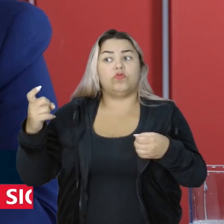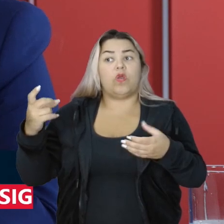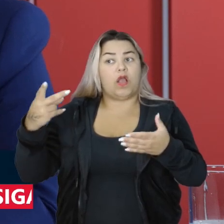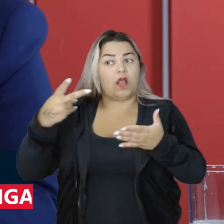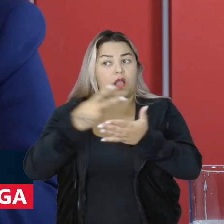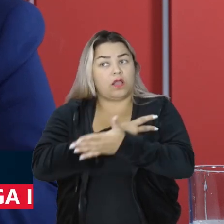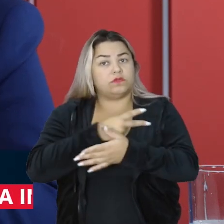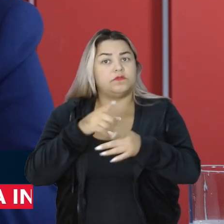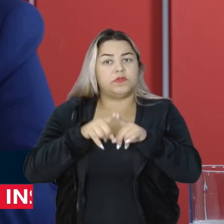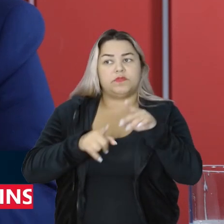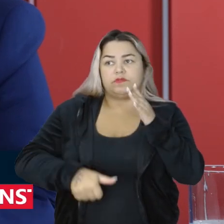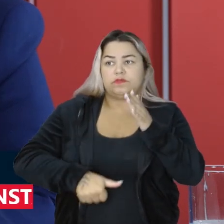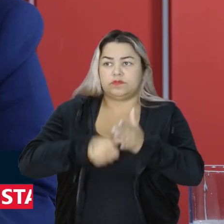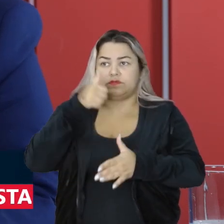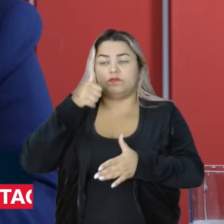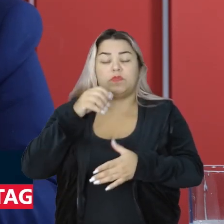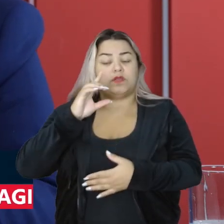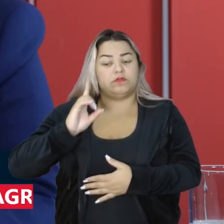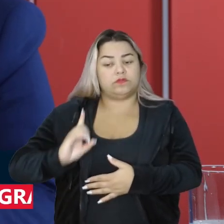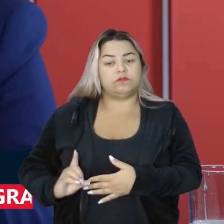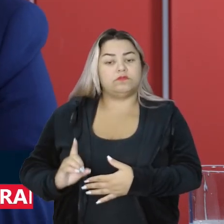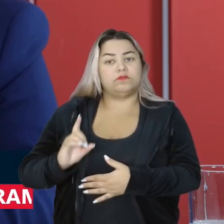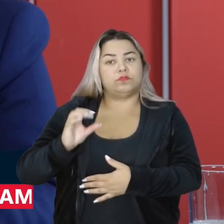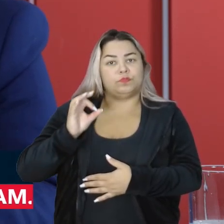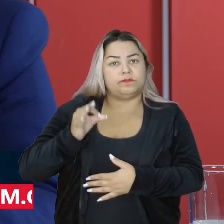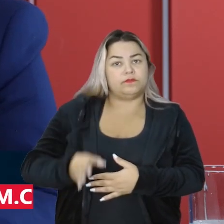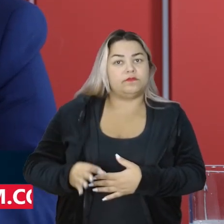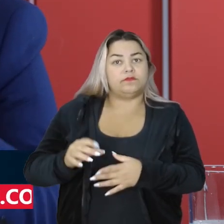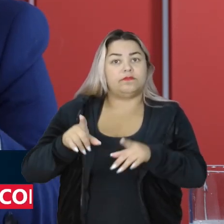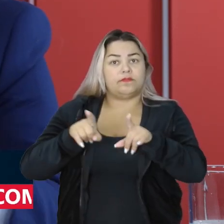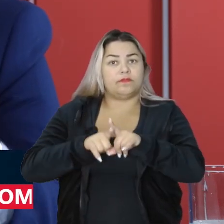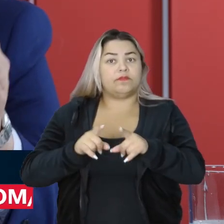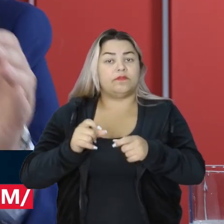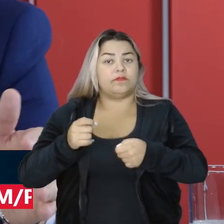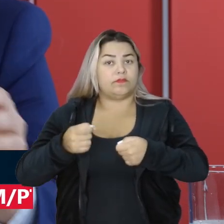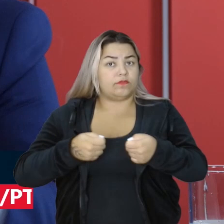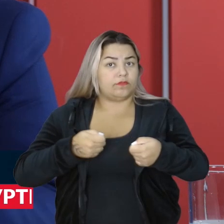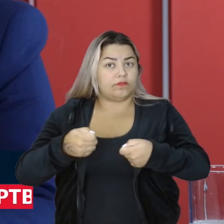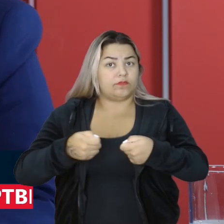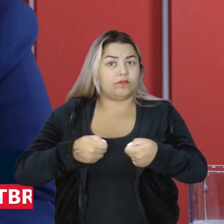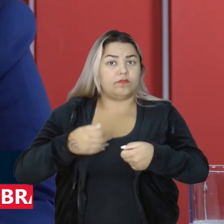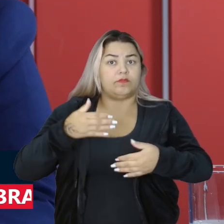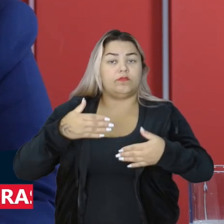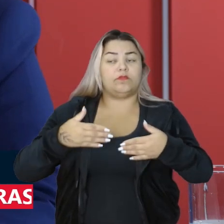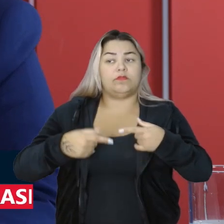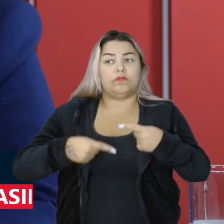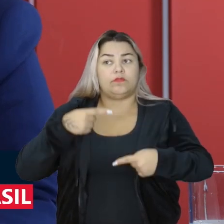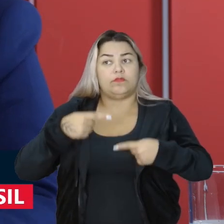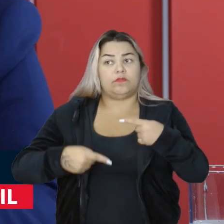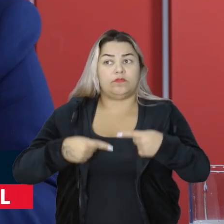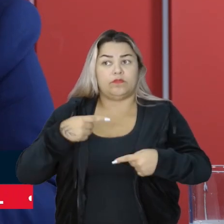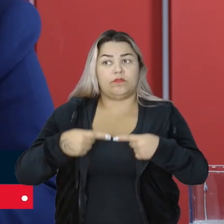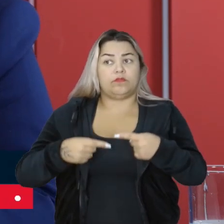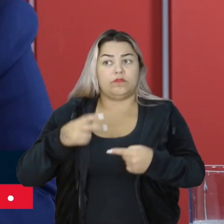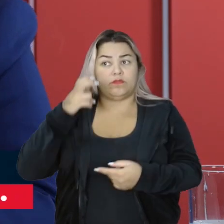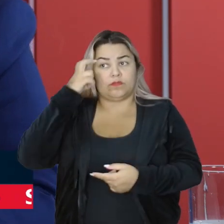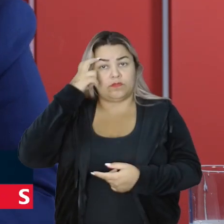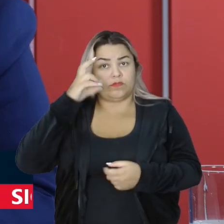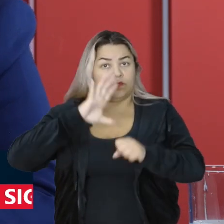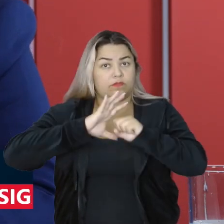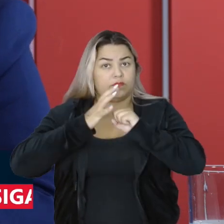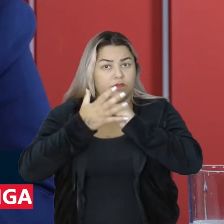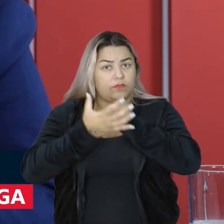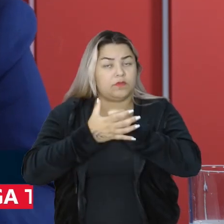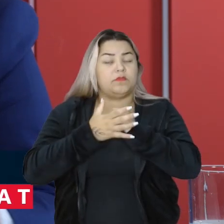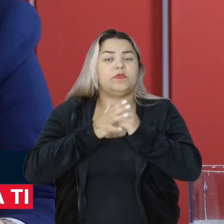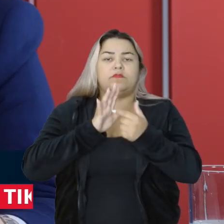voltou pela primeira vez com uma diretoria específica para tratar das políticas dos trabalhadores e trabalhadoras da cultura. A pandemia mostrou